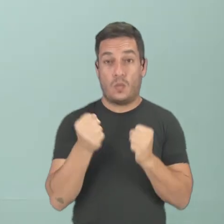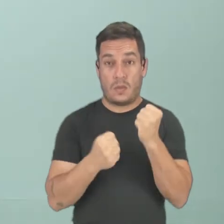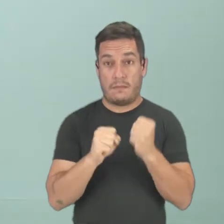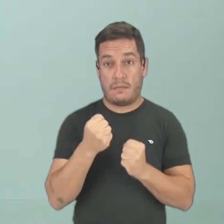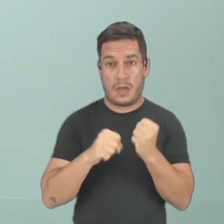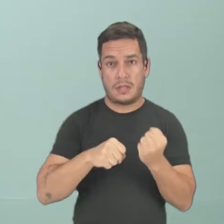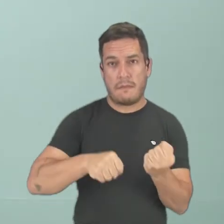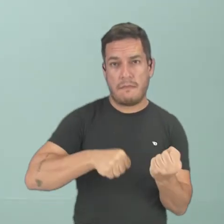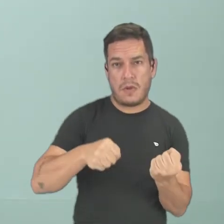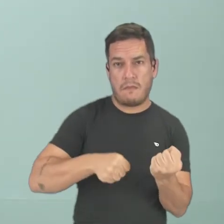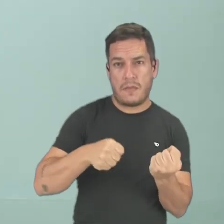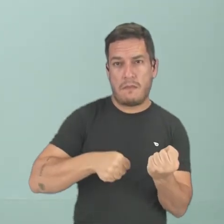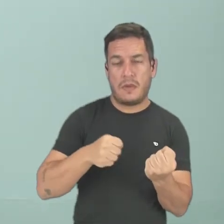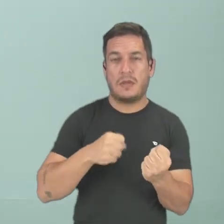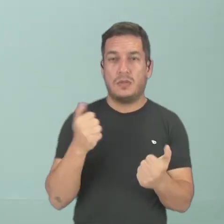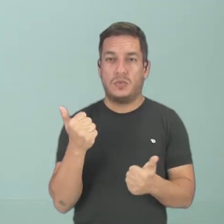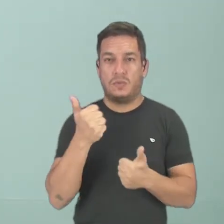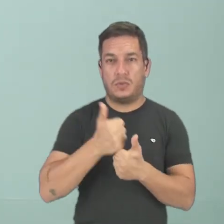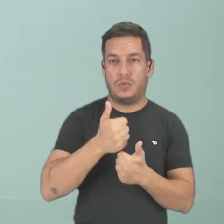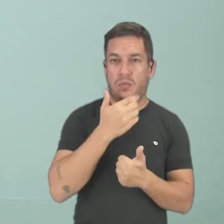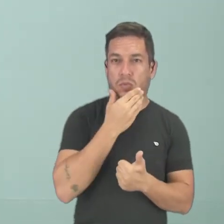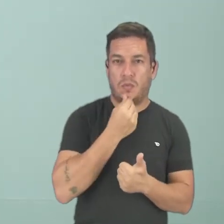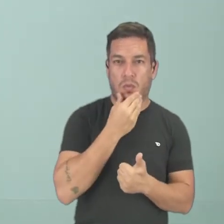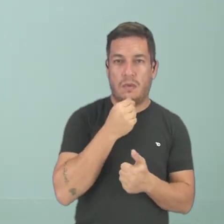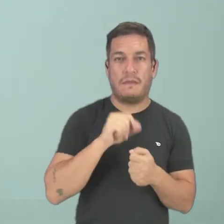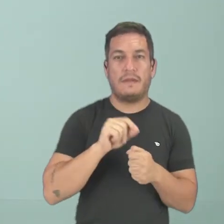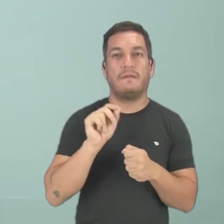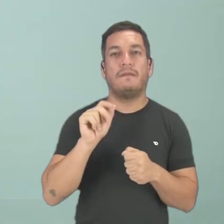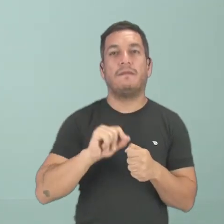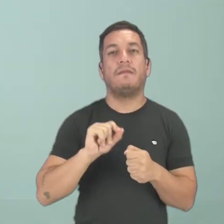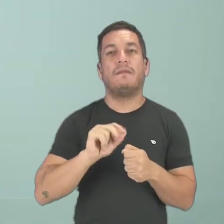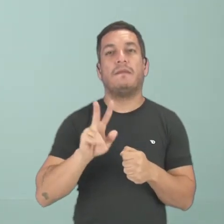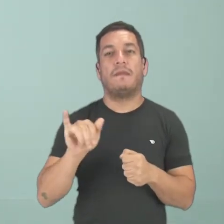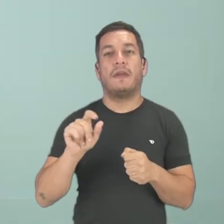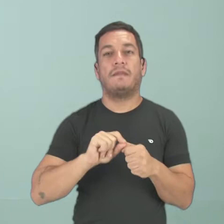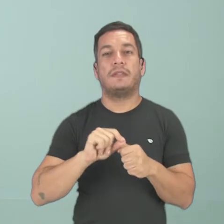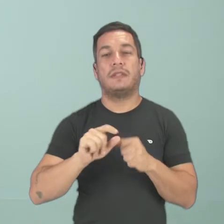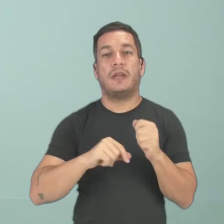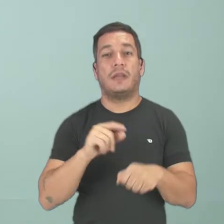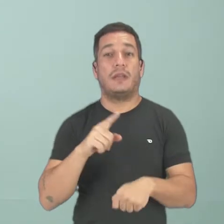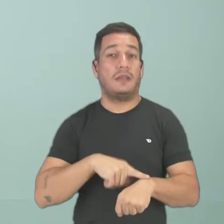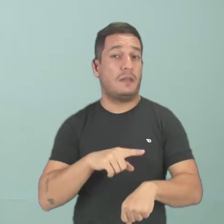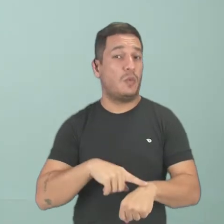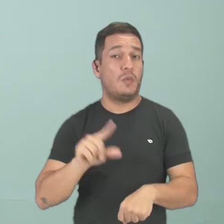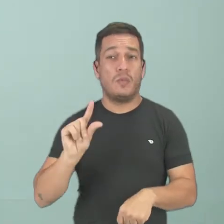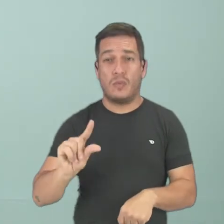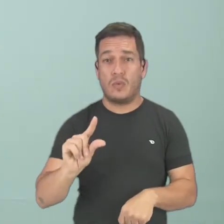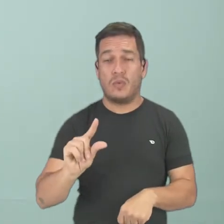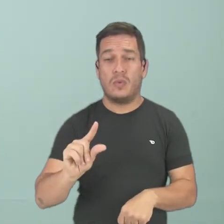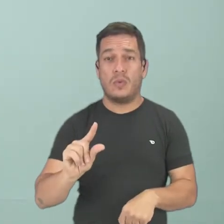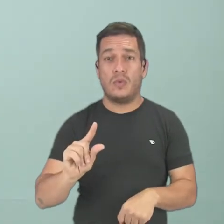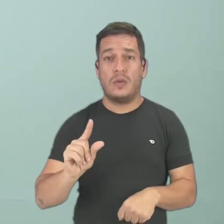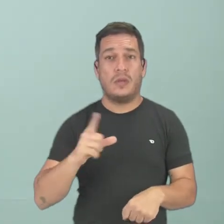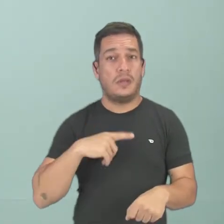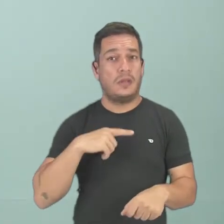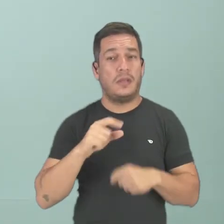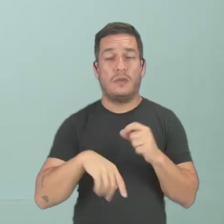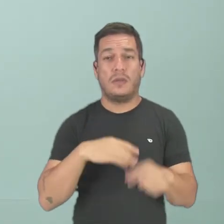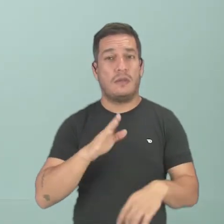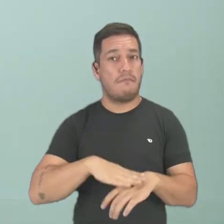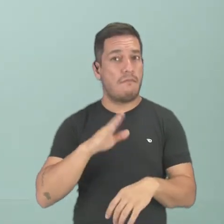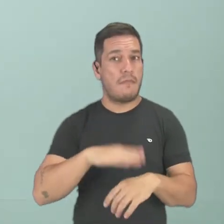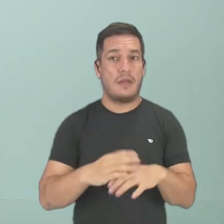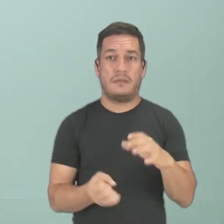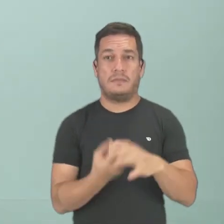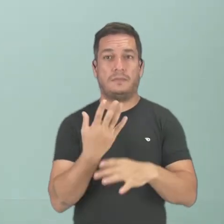que substituiu esse homem, ela vai fazer esse serviço em menos tempo e aí produzir muito mais. Então,